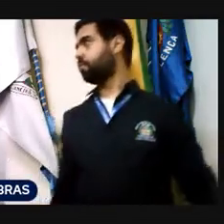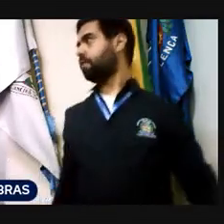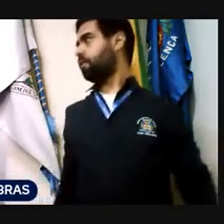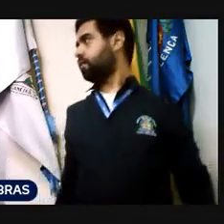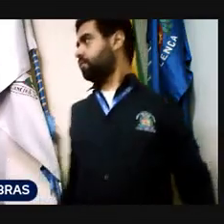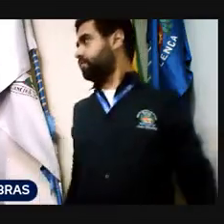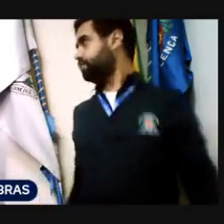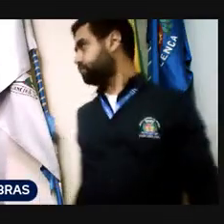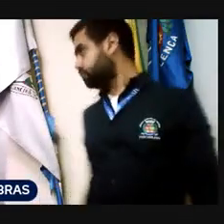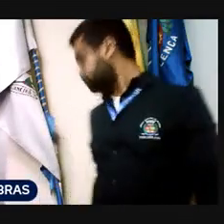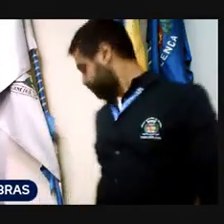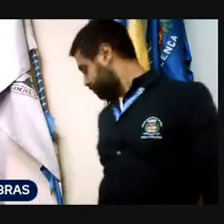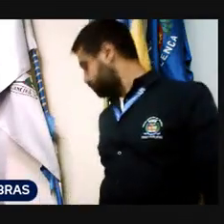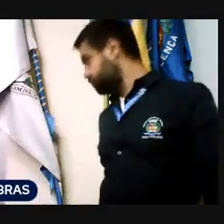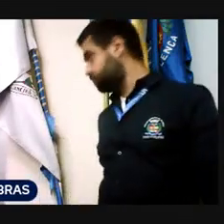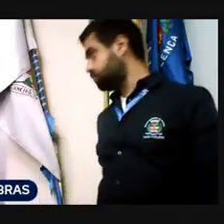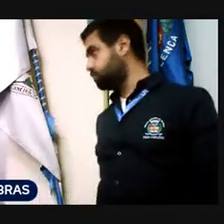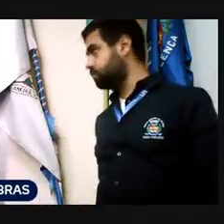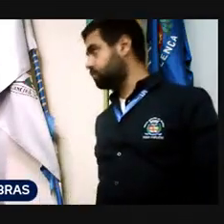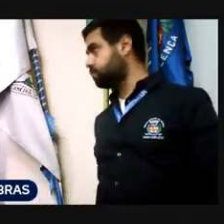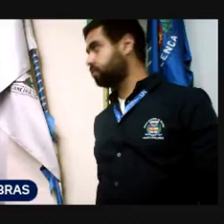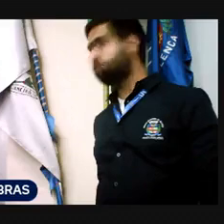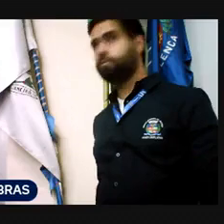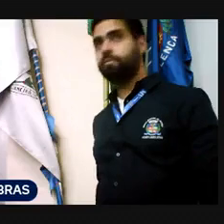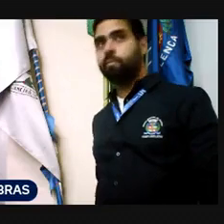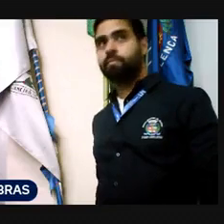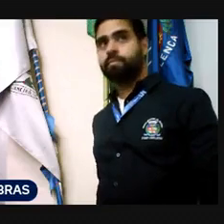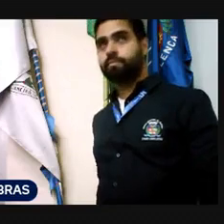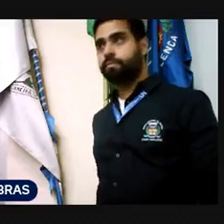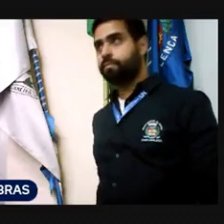um recesso. E